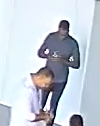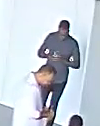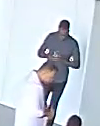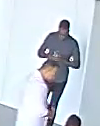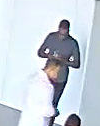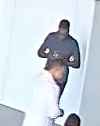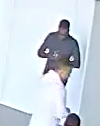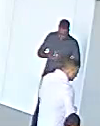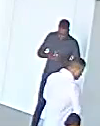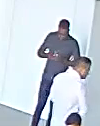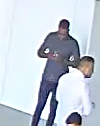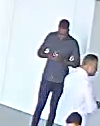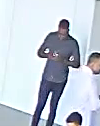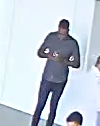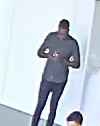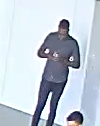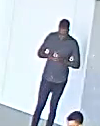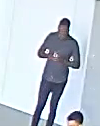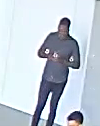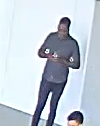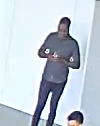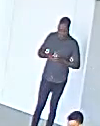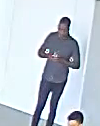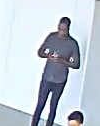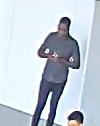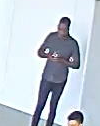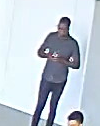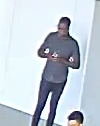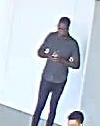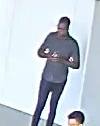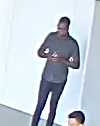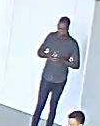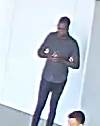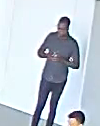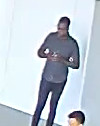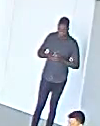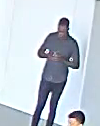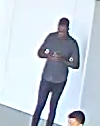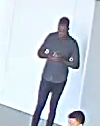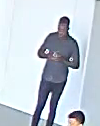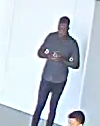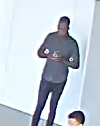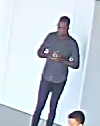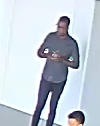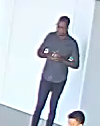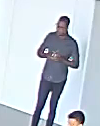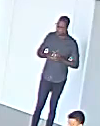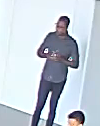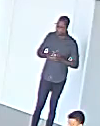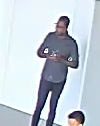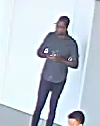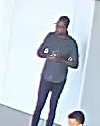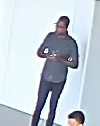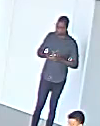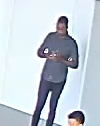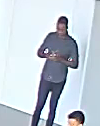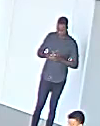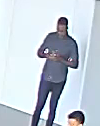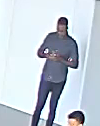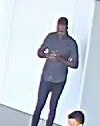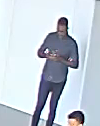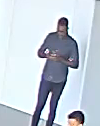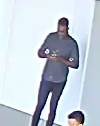manualmente, na pressa, não é por computador. Então, a nossa letra é muito difícil. Chega num guichê, eles têm muita